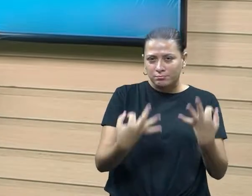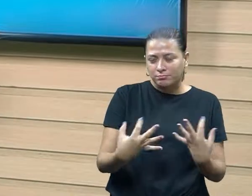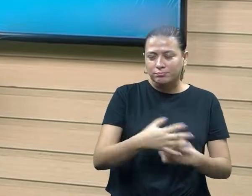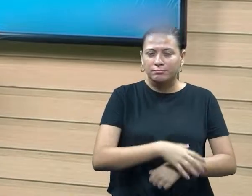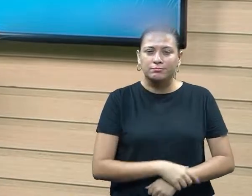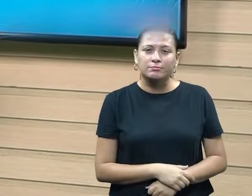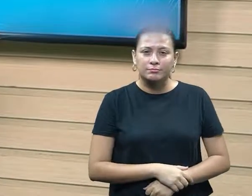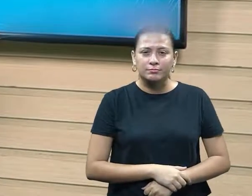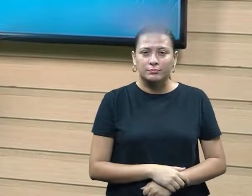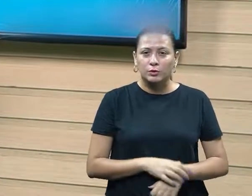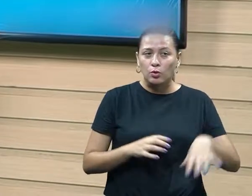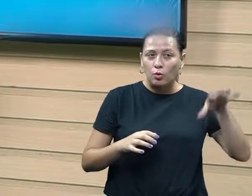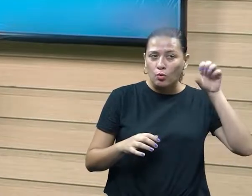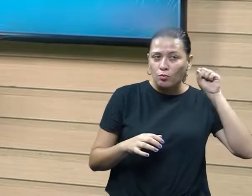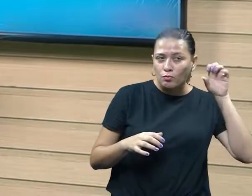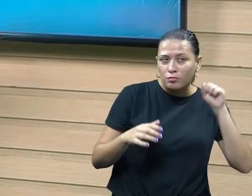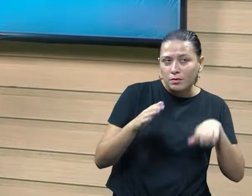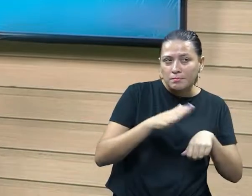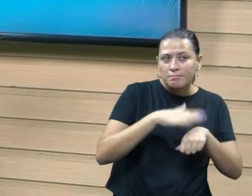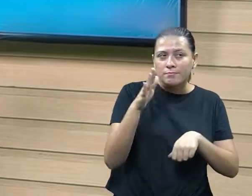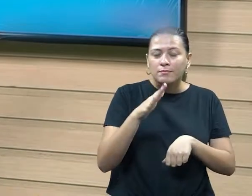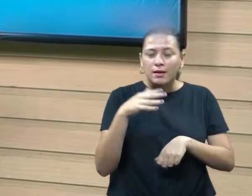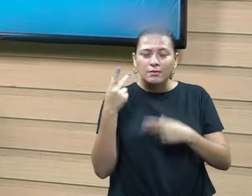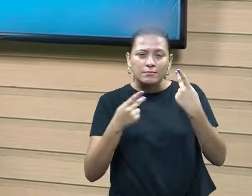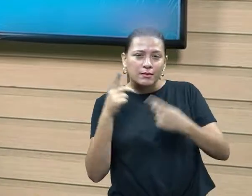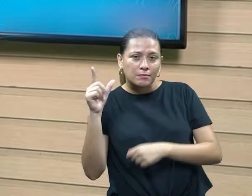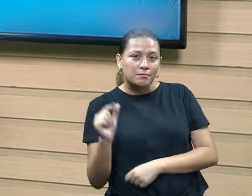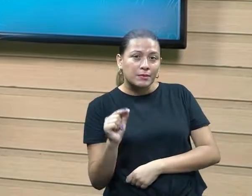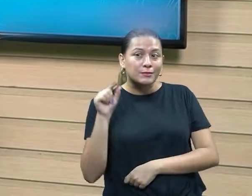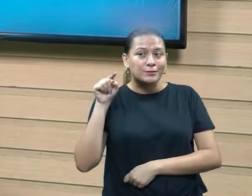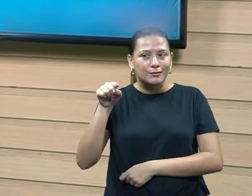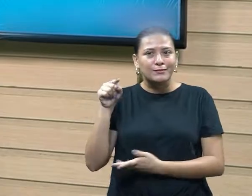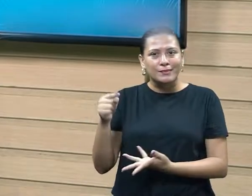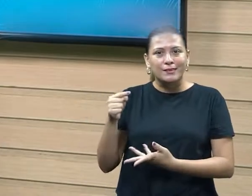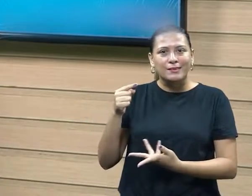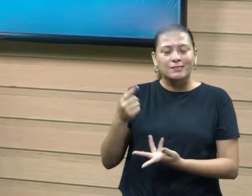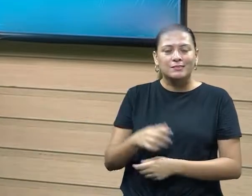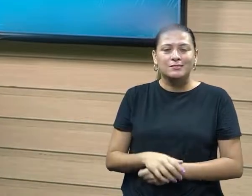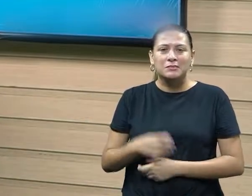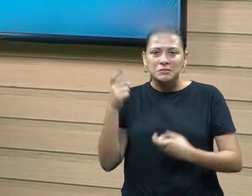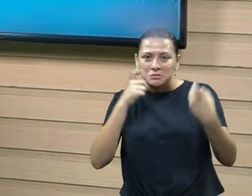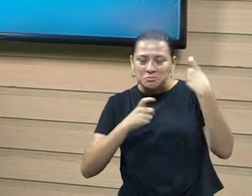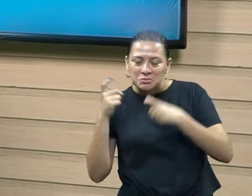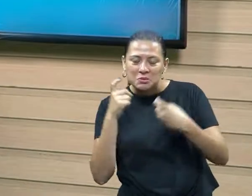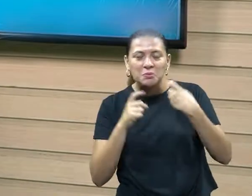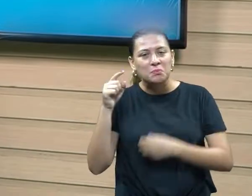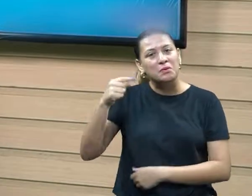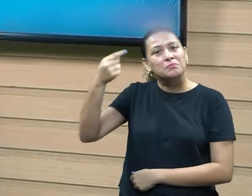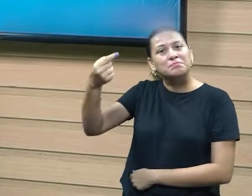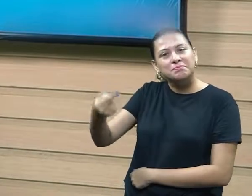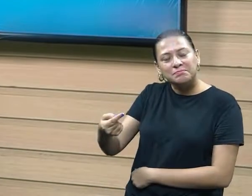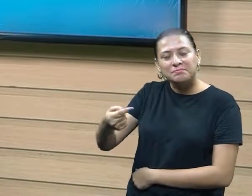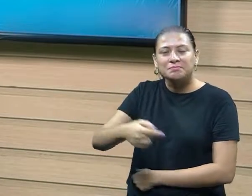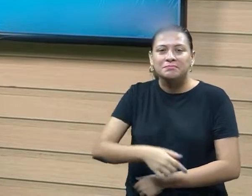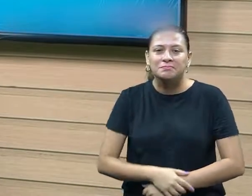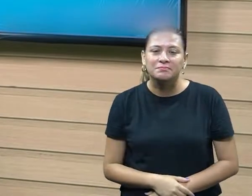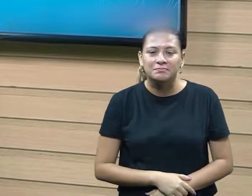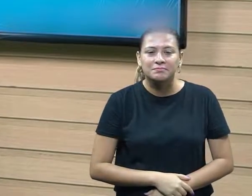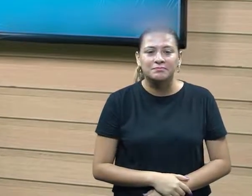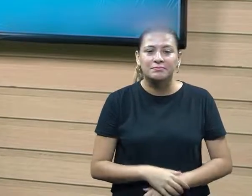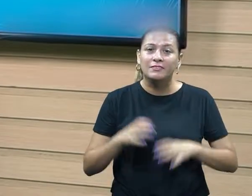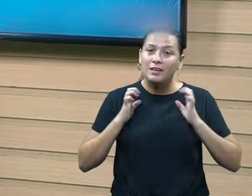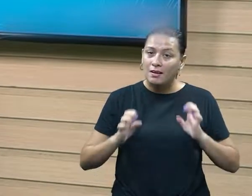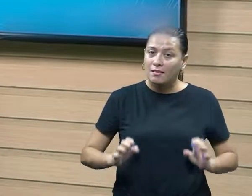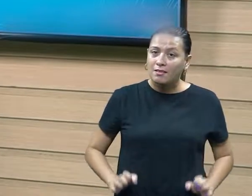Então aqui o apoiador, ele acaba entrando bem aqui, né, sobre essa questão dele ser um bom ouvinte, dele se preocupar com os outros. E aí a questão